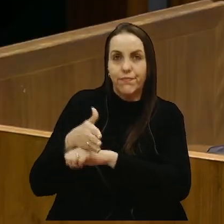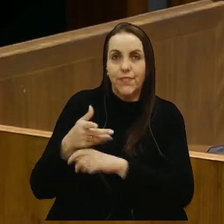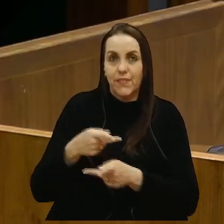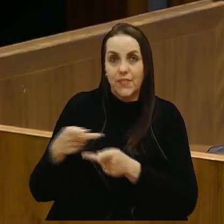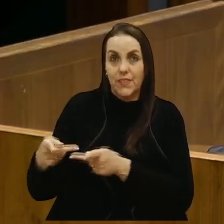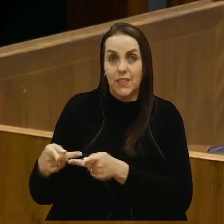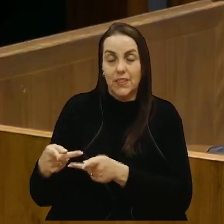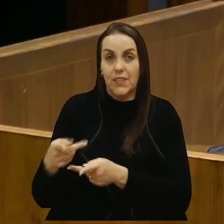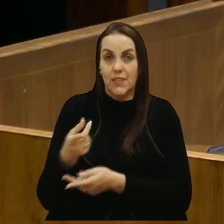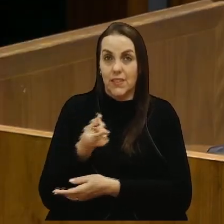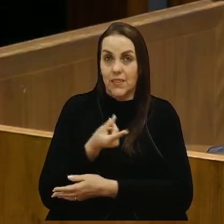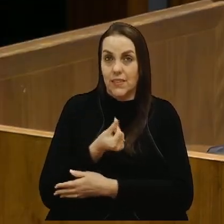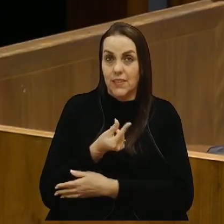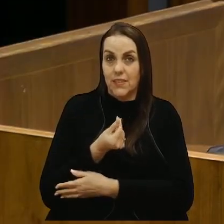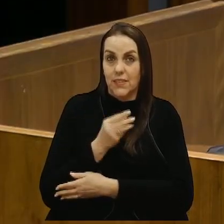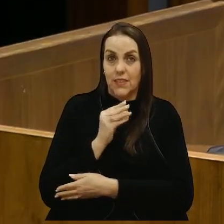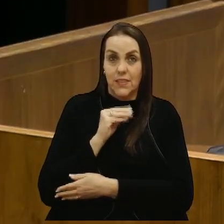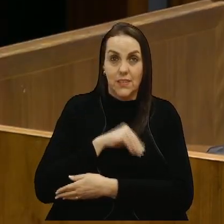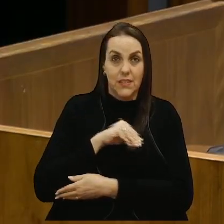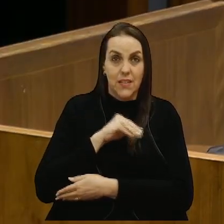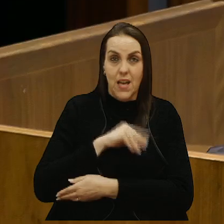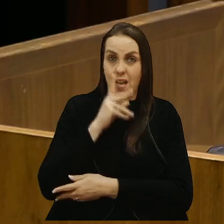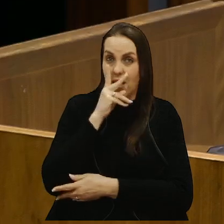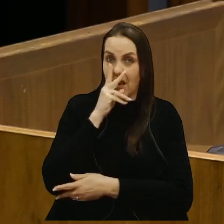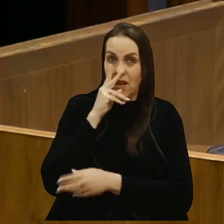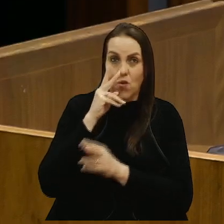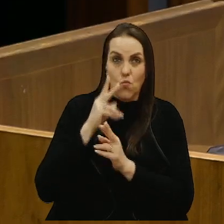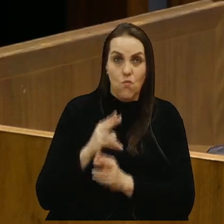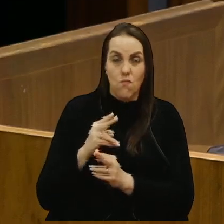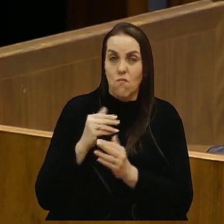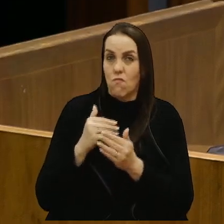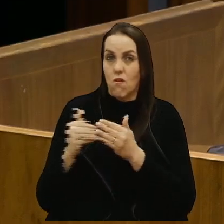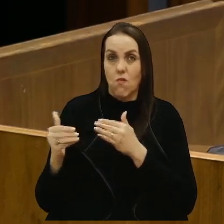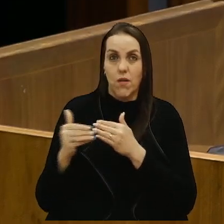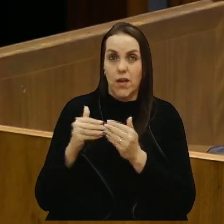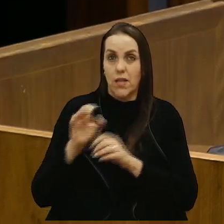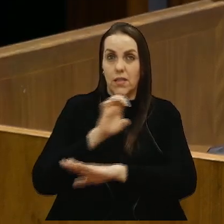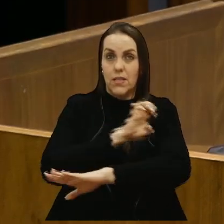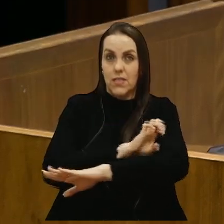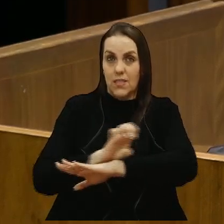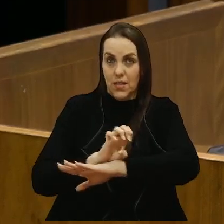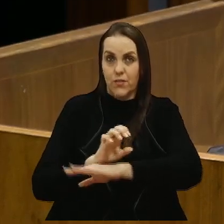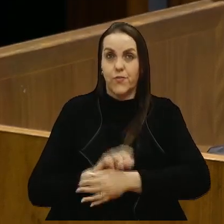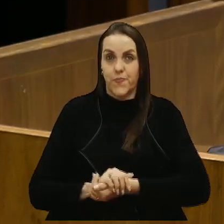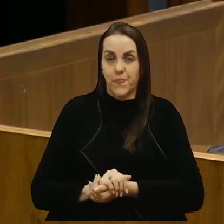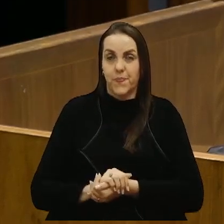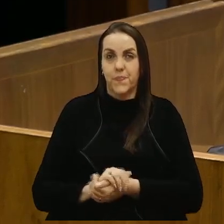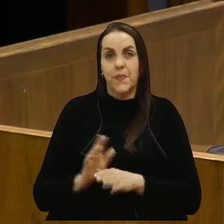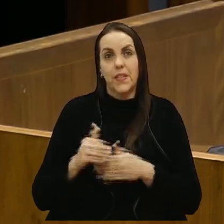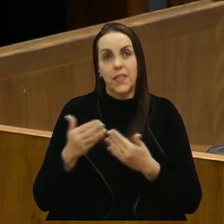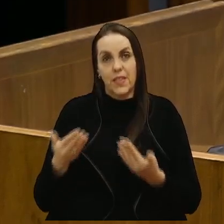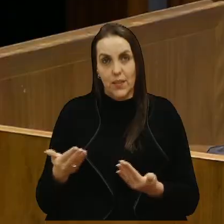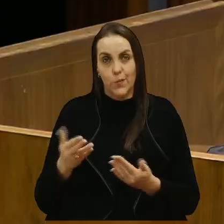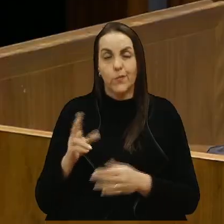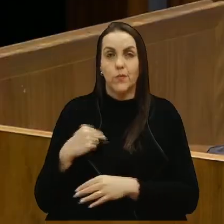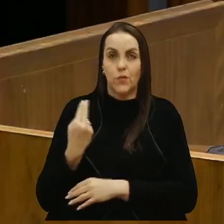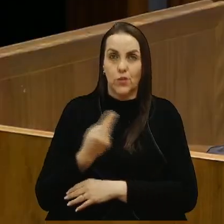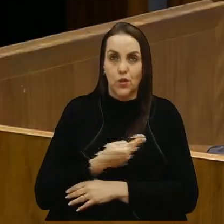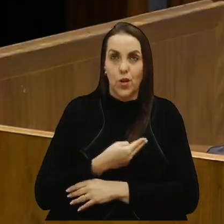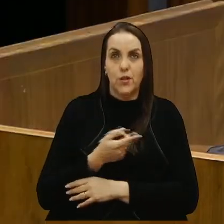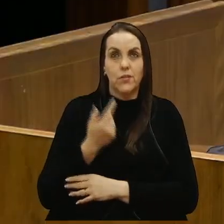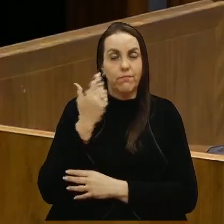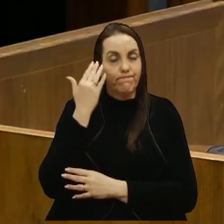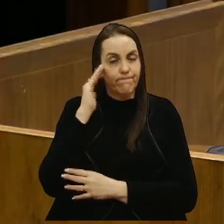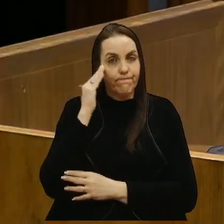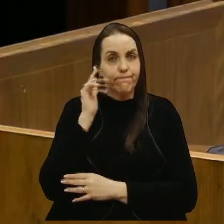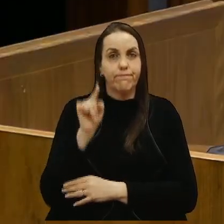ganham exatamente a mesma coisa que qualquer outro estagiário. Então, o que nós tiramos aqui,